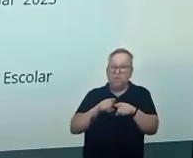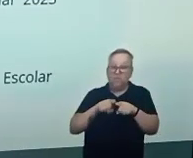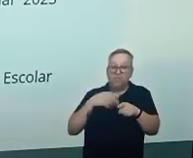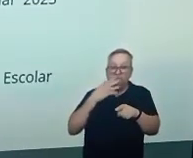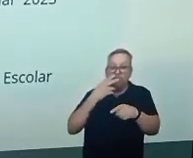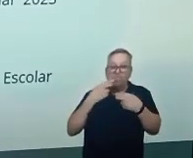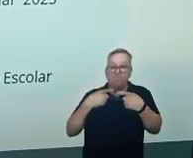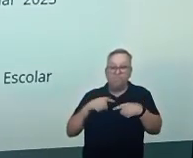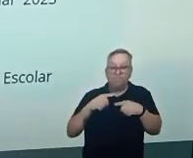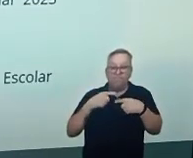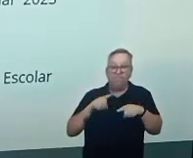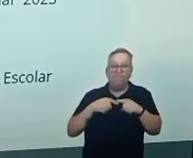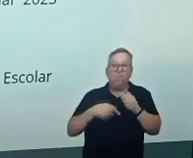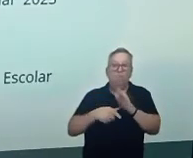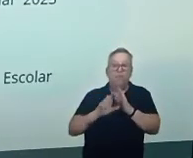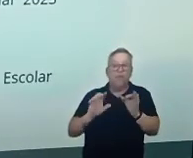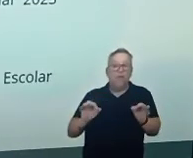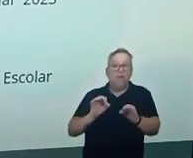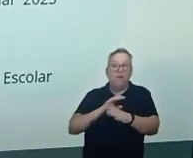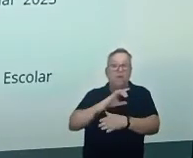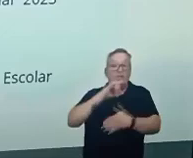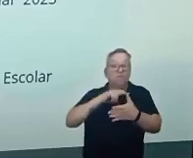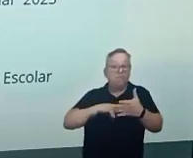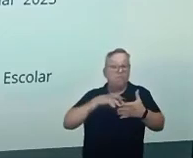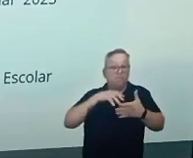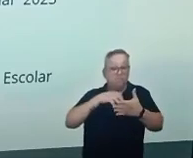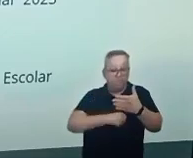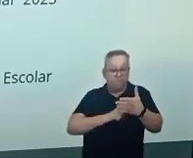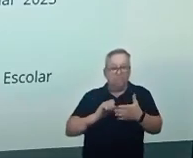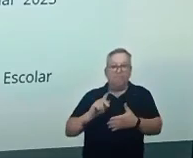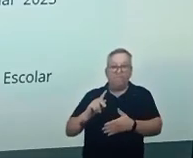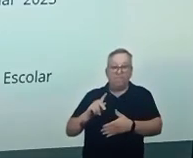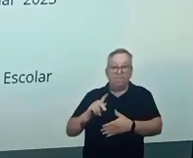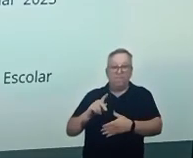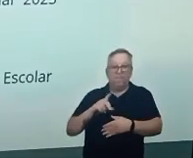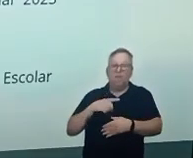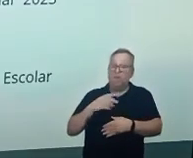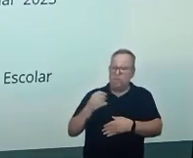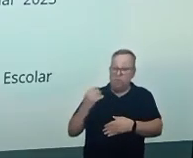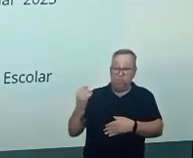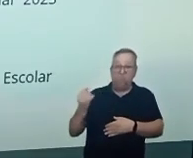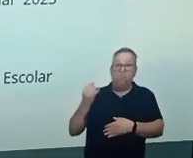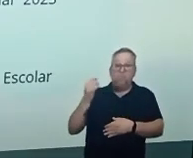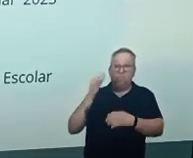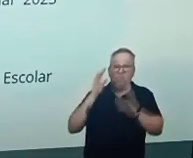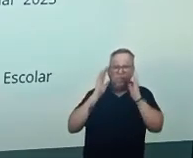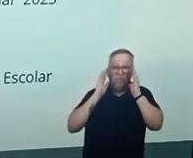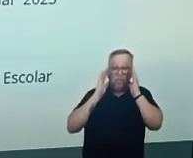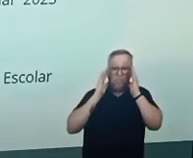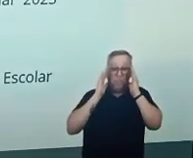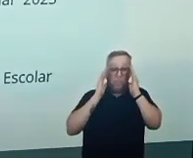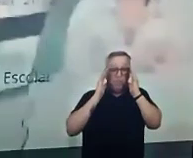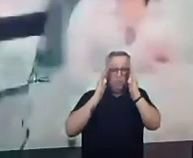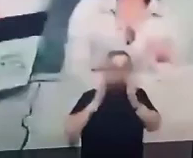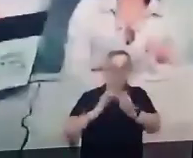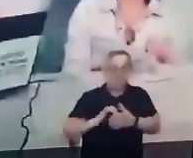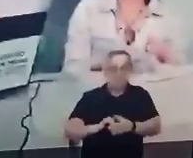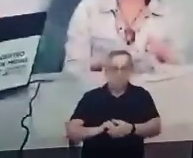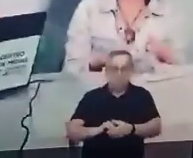recurso antes de finalizar a inscrição. Tá, pessoal? Isso é muito importante. Que vocês orientem,